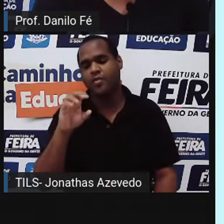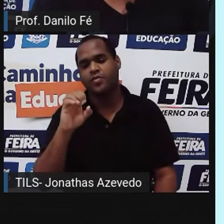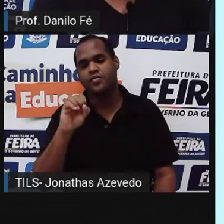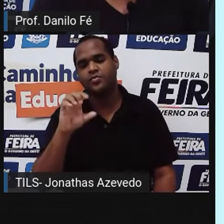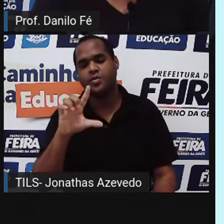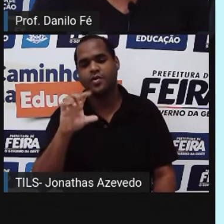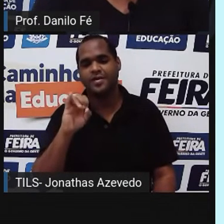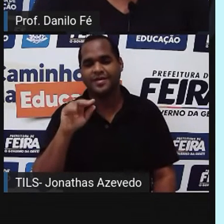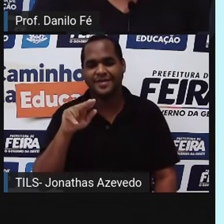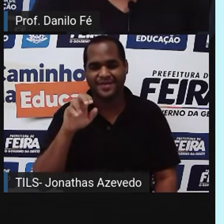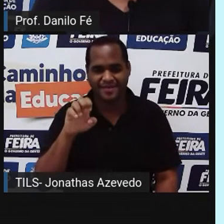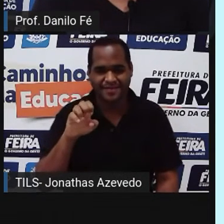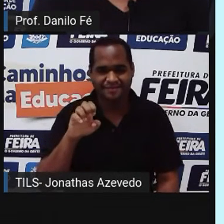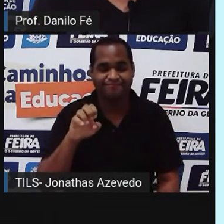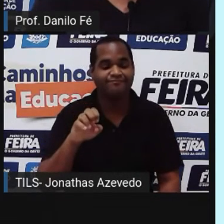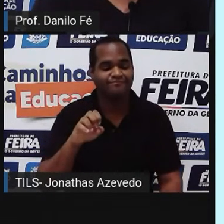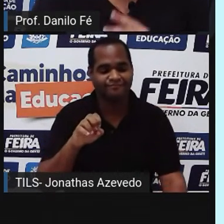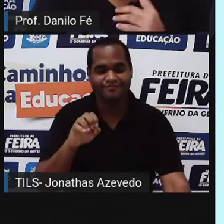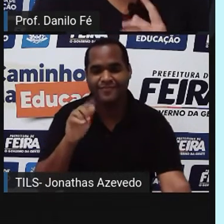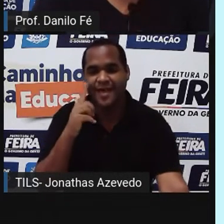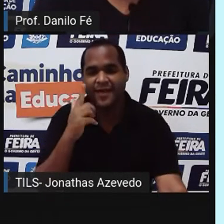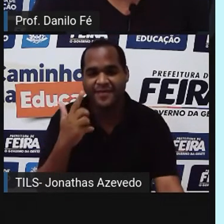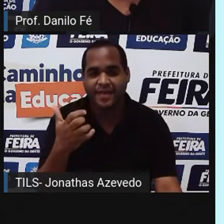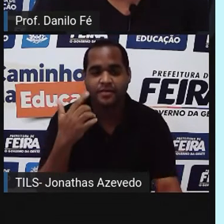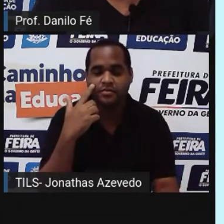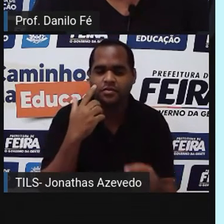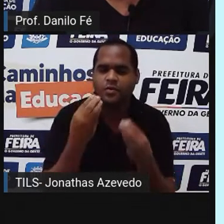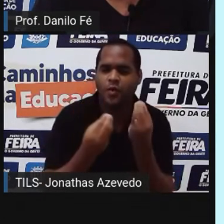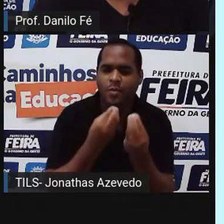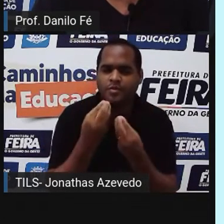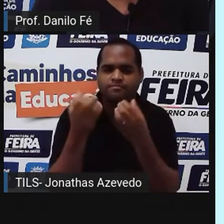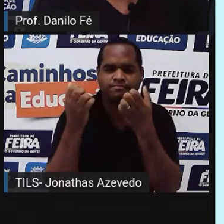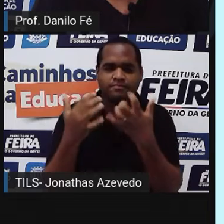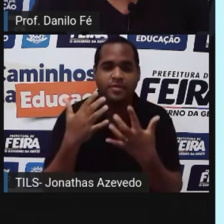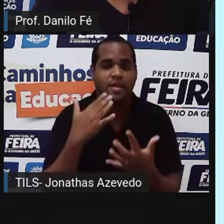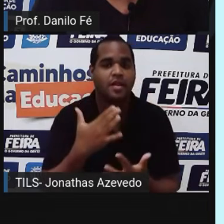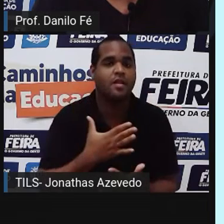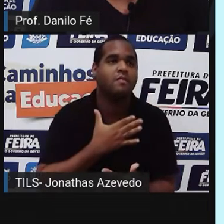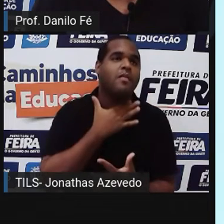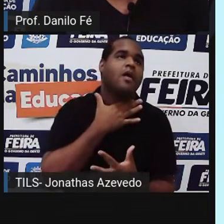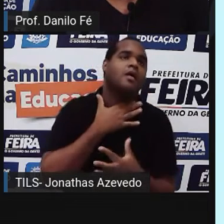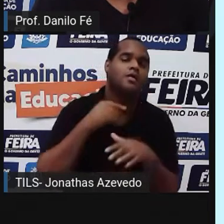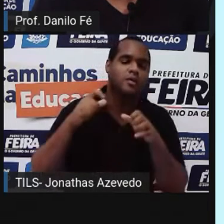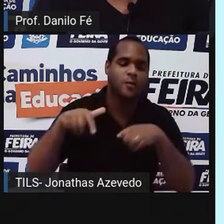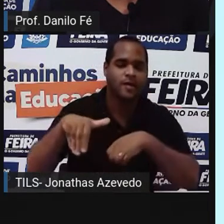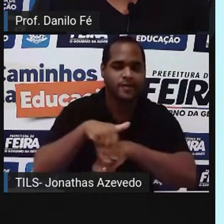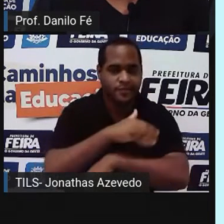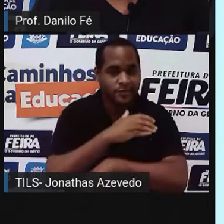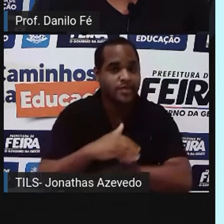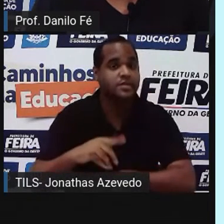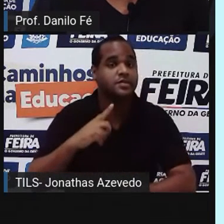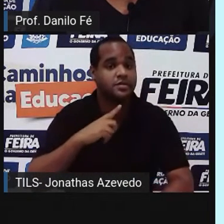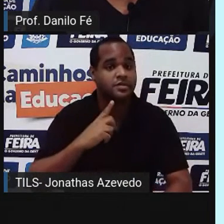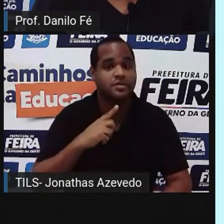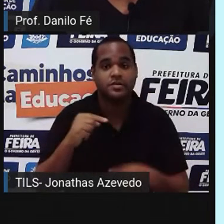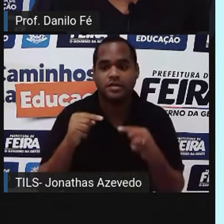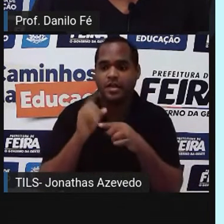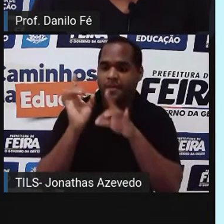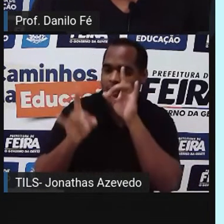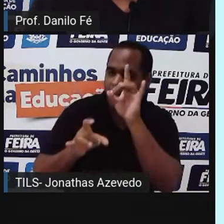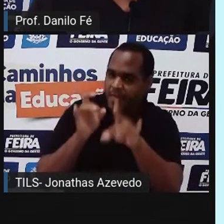passada, o ditador da Itália, e enforca ele na rua e o